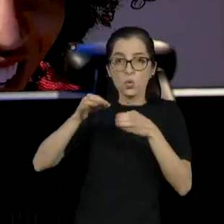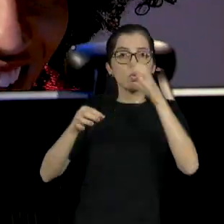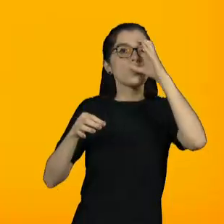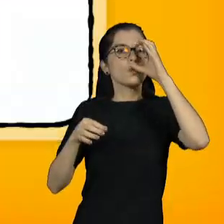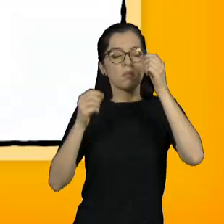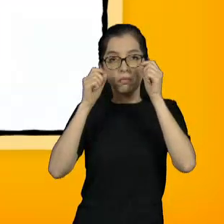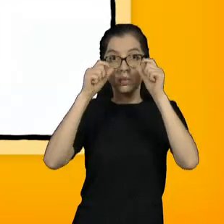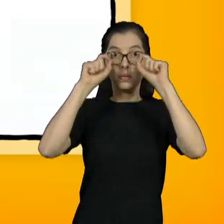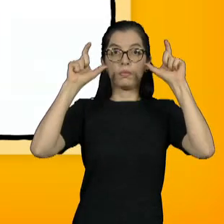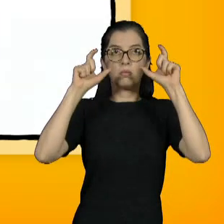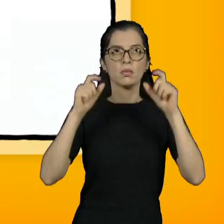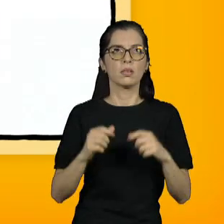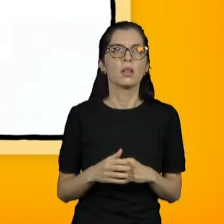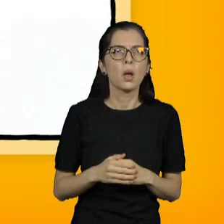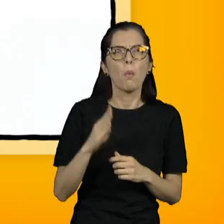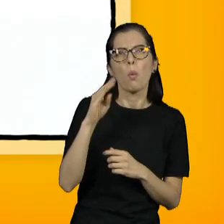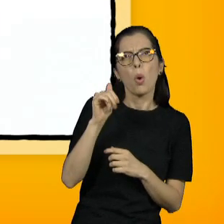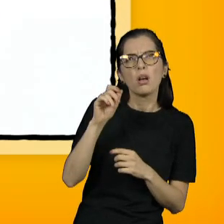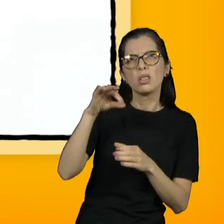Aham.